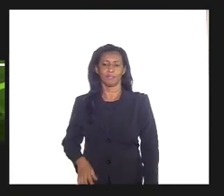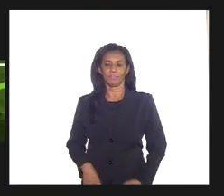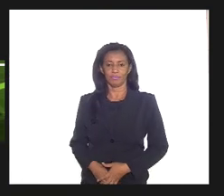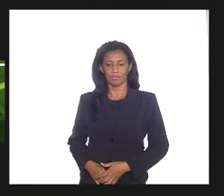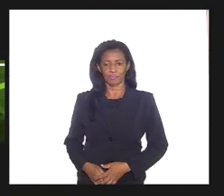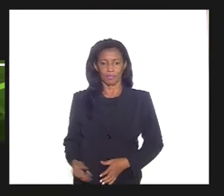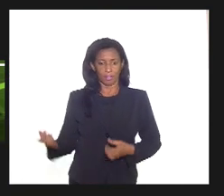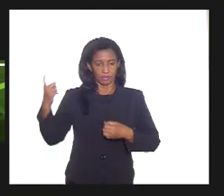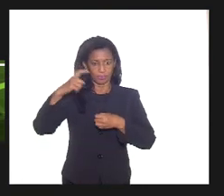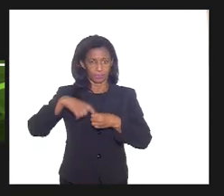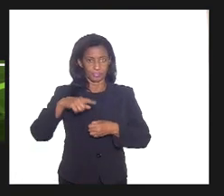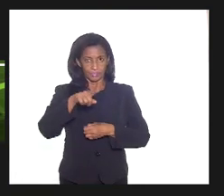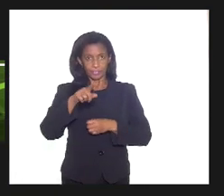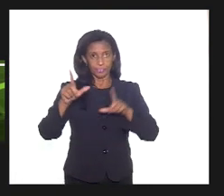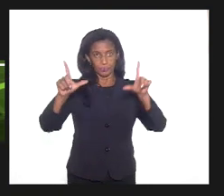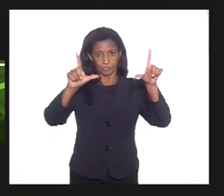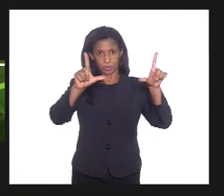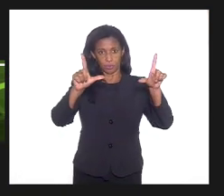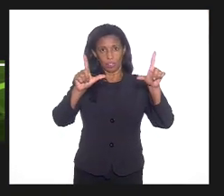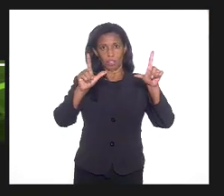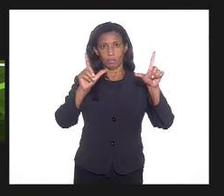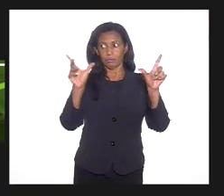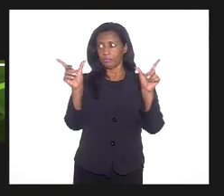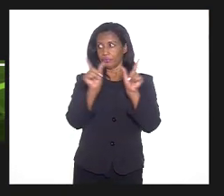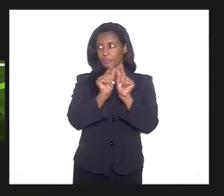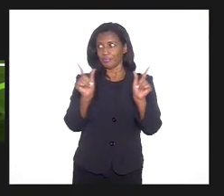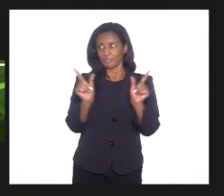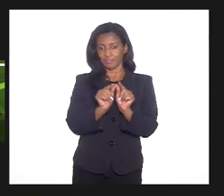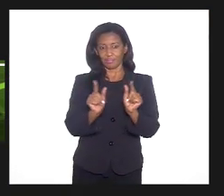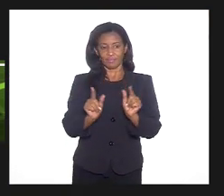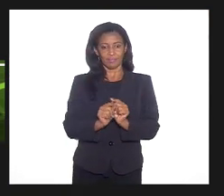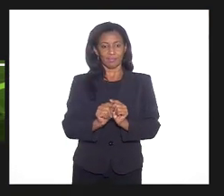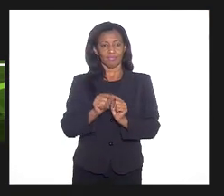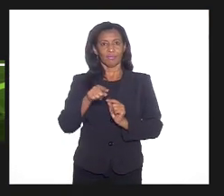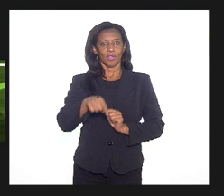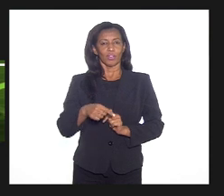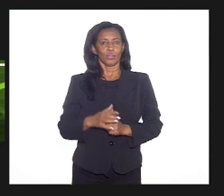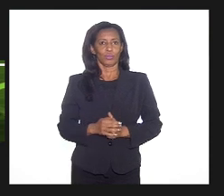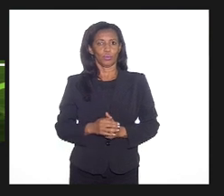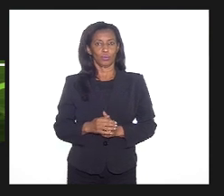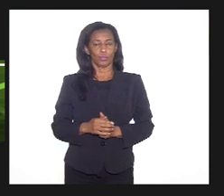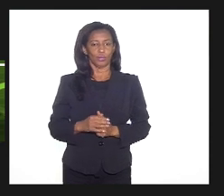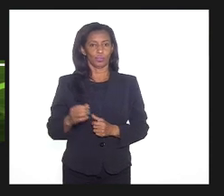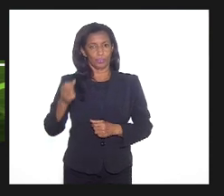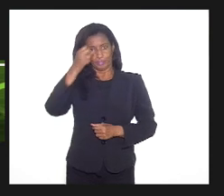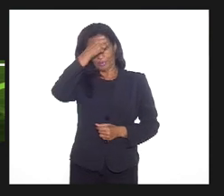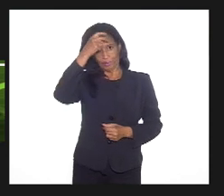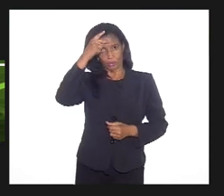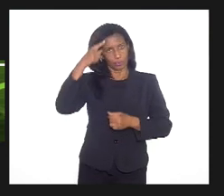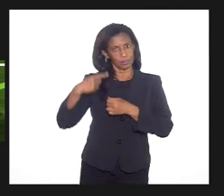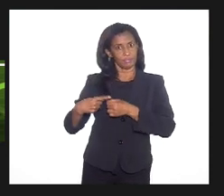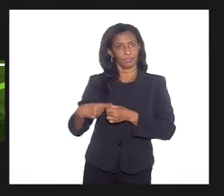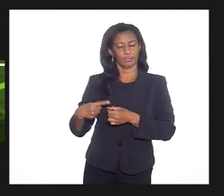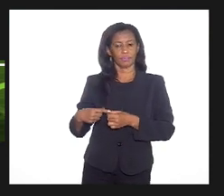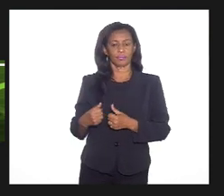Voltando aí, só aqui são as deduções de transferências para os municípios, que é, obviamente,